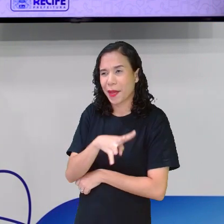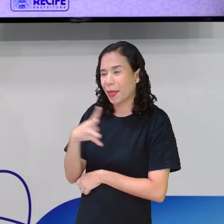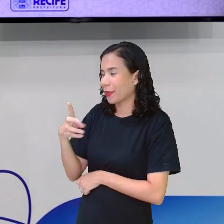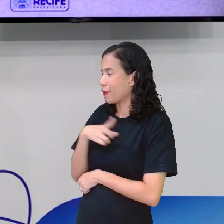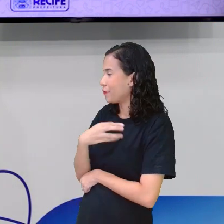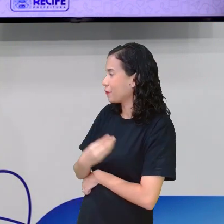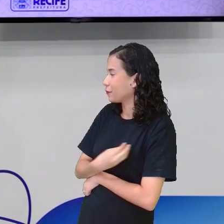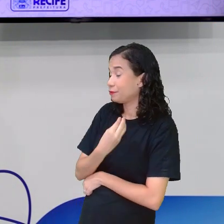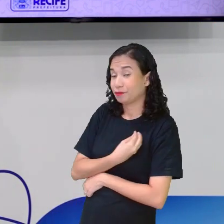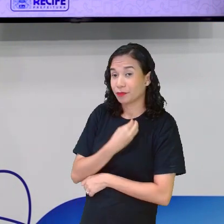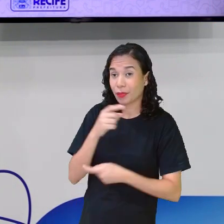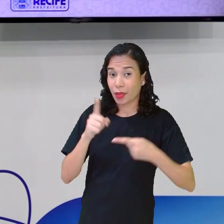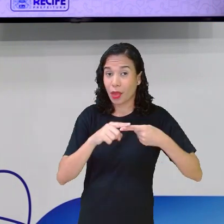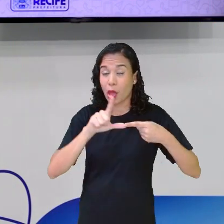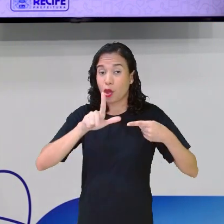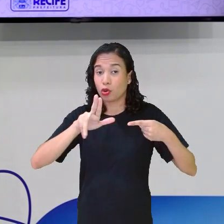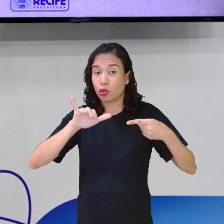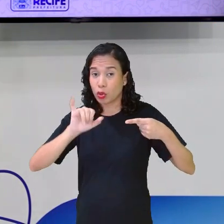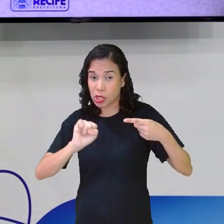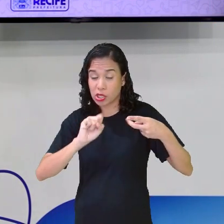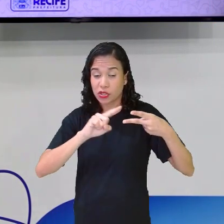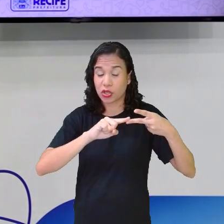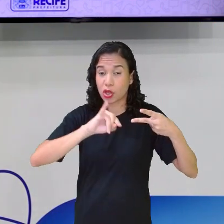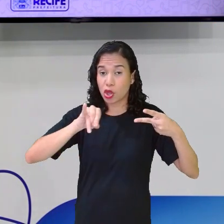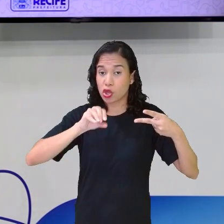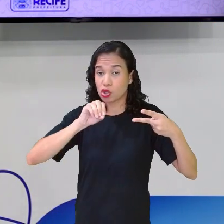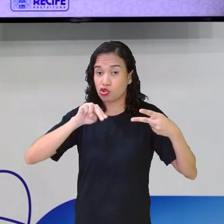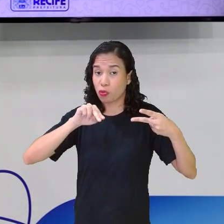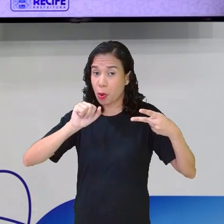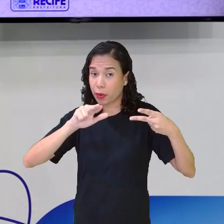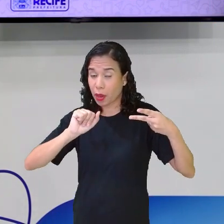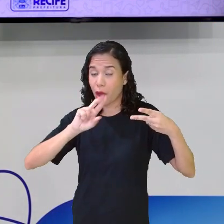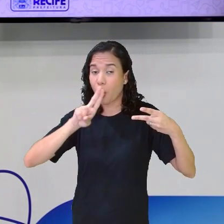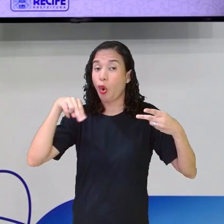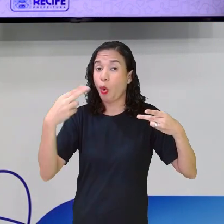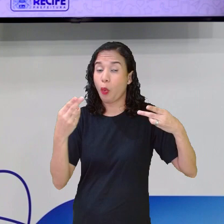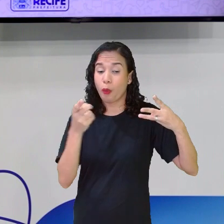tabela? Luiz, Joana ou Antônio?